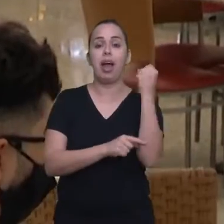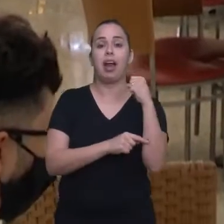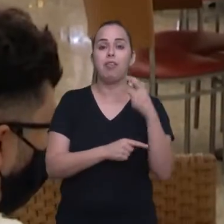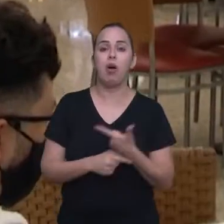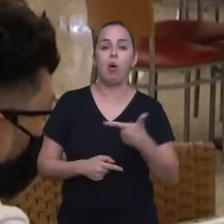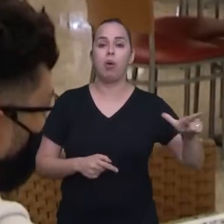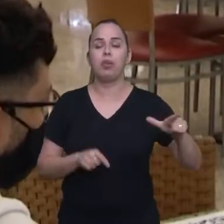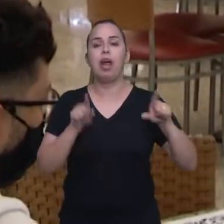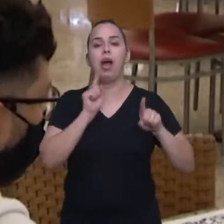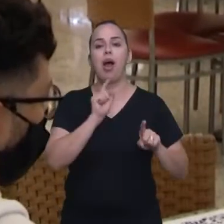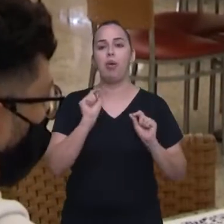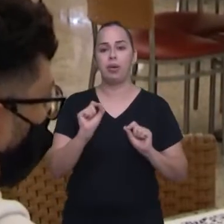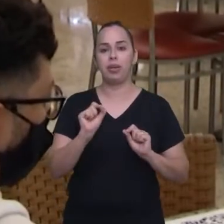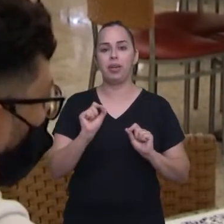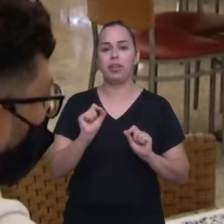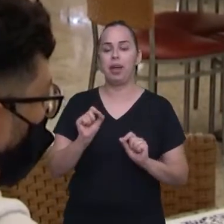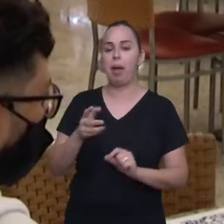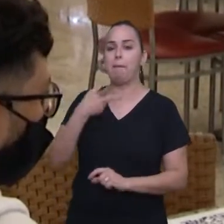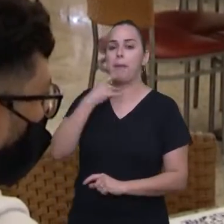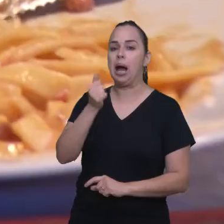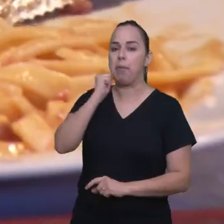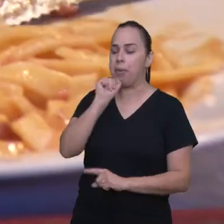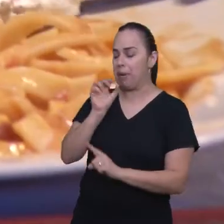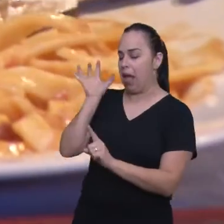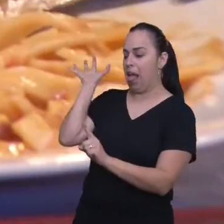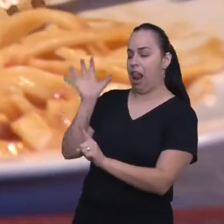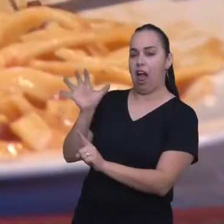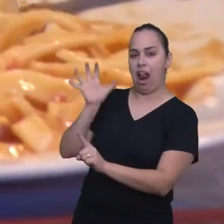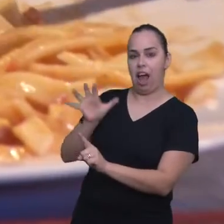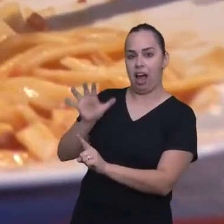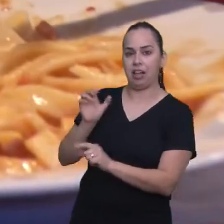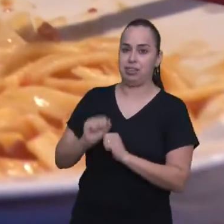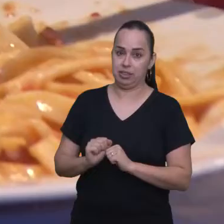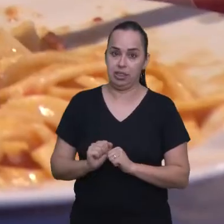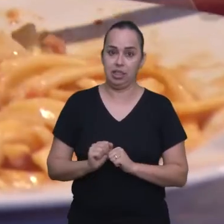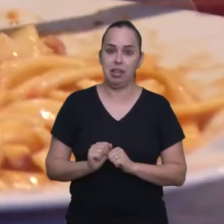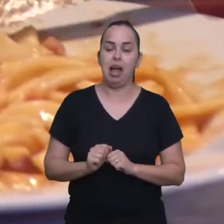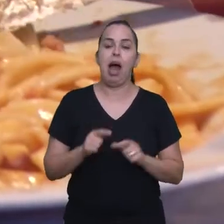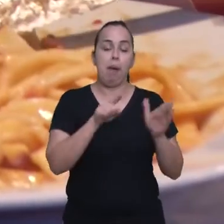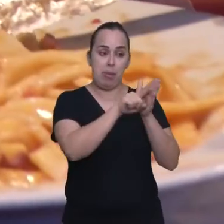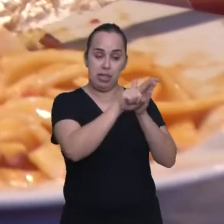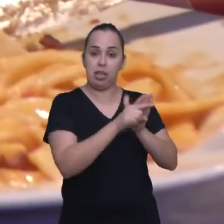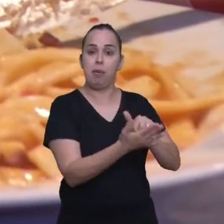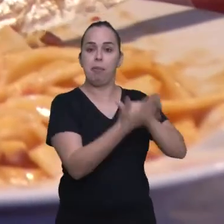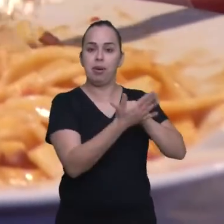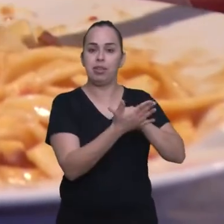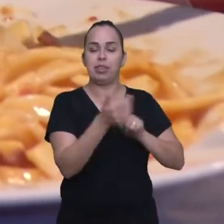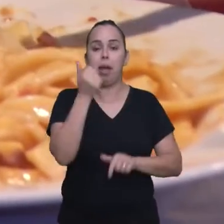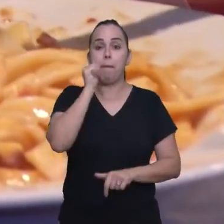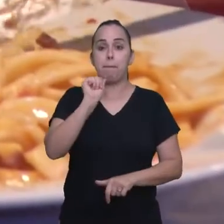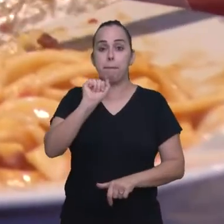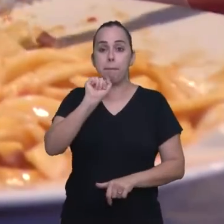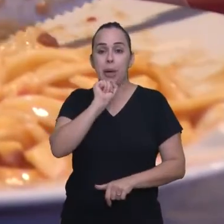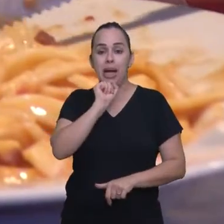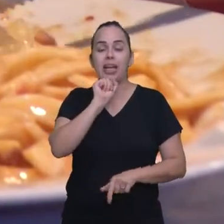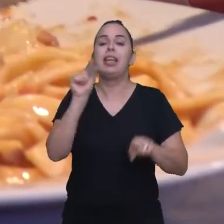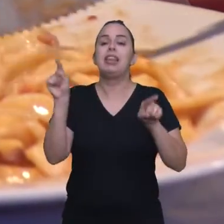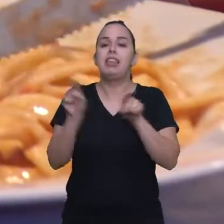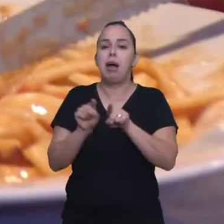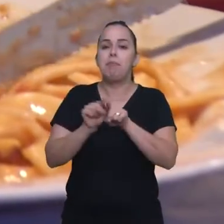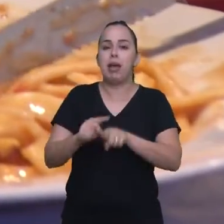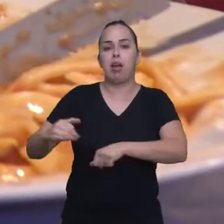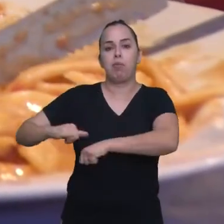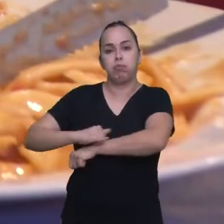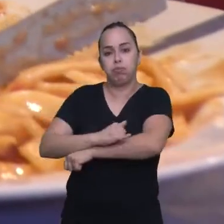esse cenário é a influência direta dos pais, já que a pesquisa apontou que mais da metade das mães com filhos nessa faixa